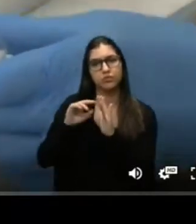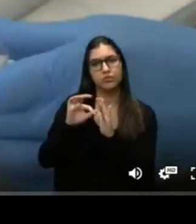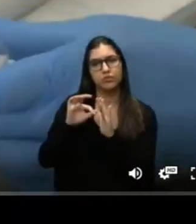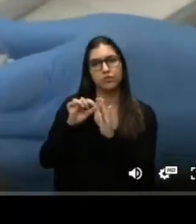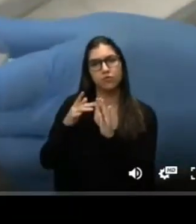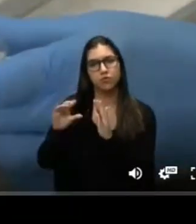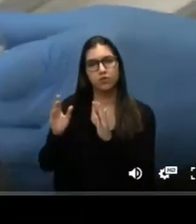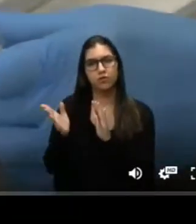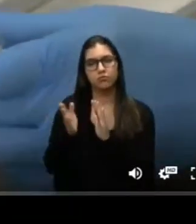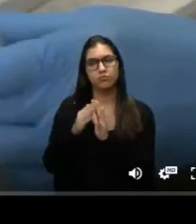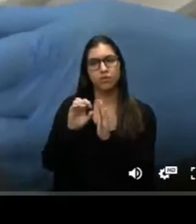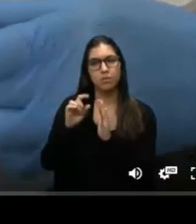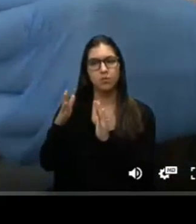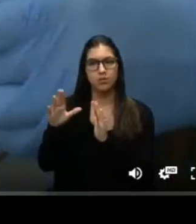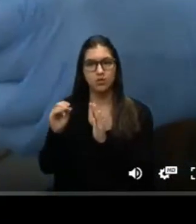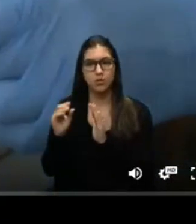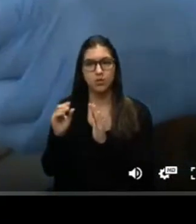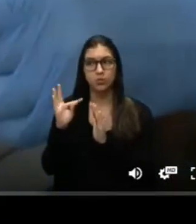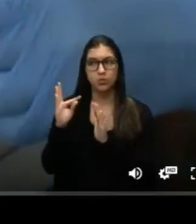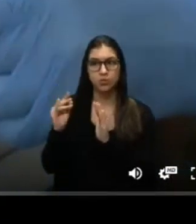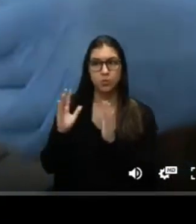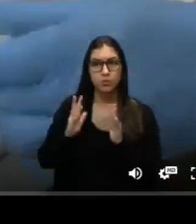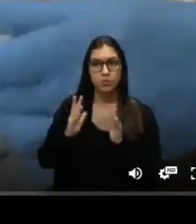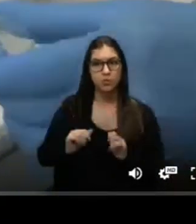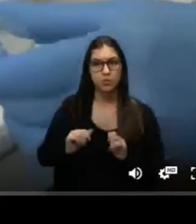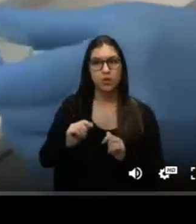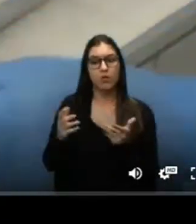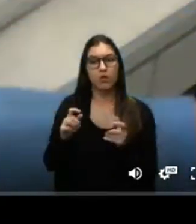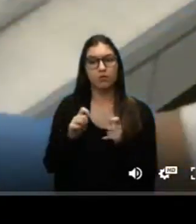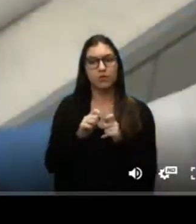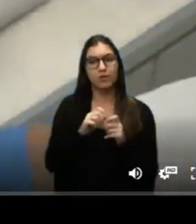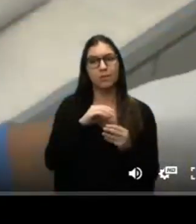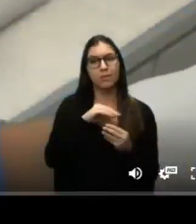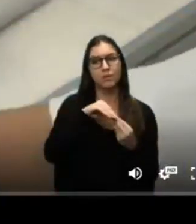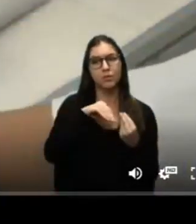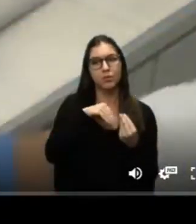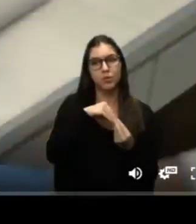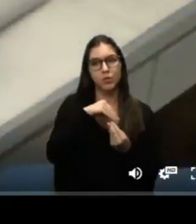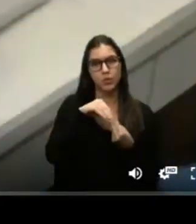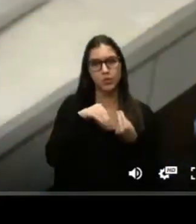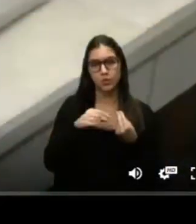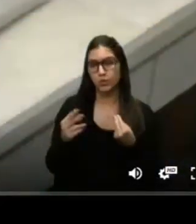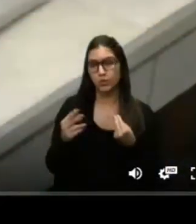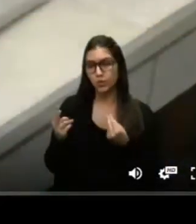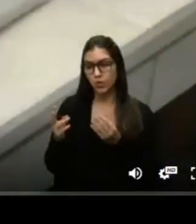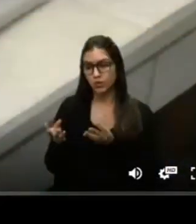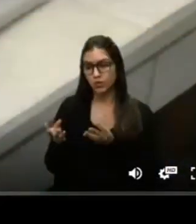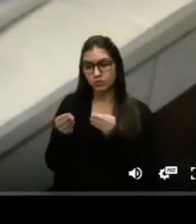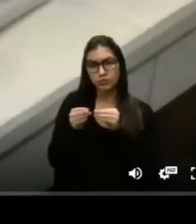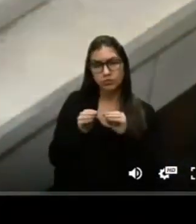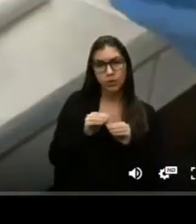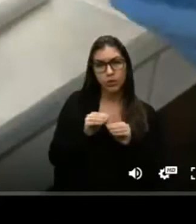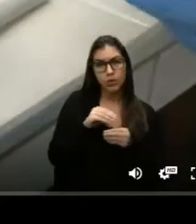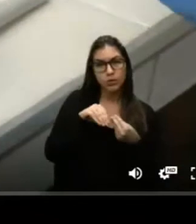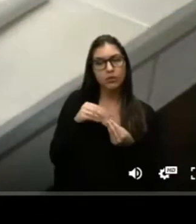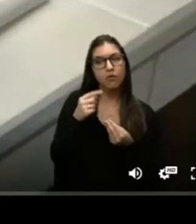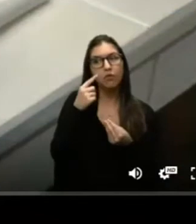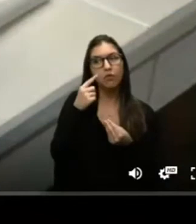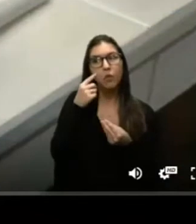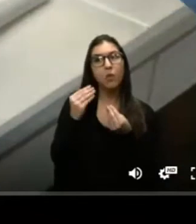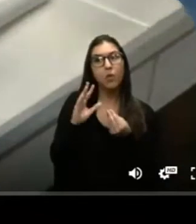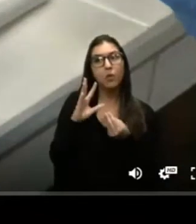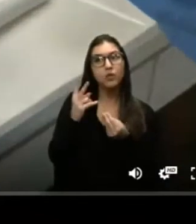compostos puros. Depois nós vamos fazer uma mistura. Deixa eu só pausar aqui. Ver se eu consigo, né? Como que acontece a fusão